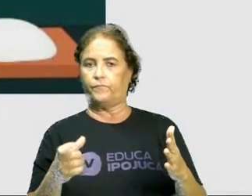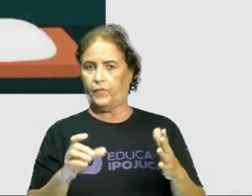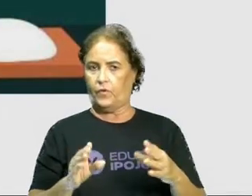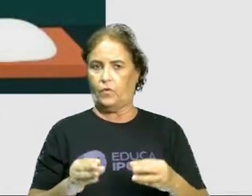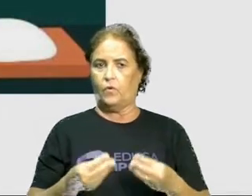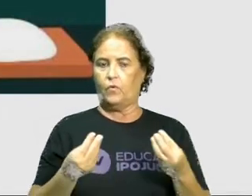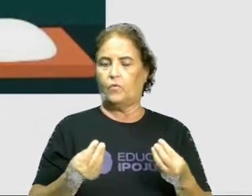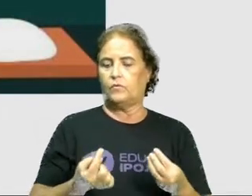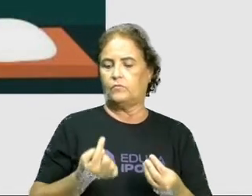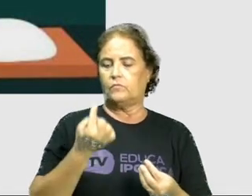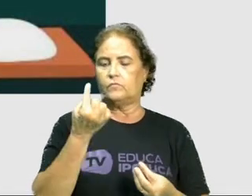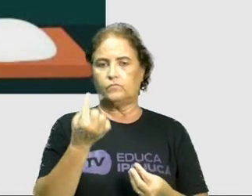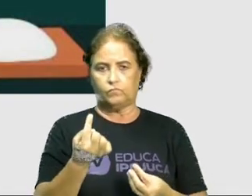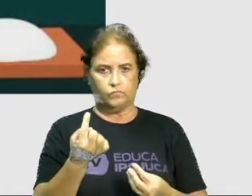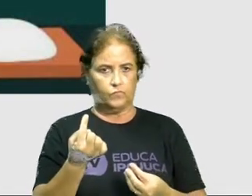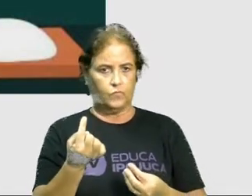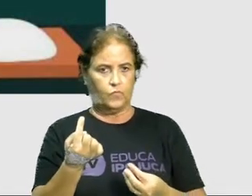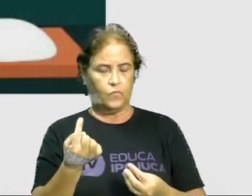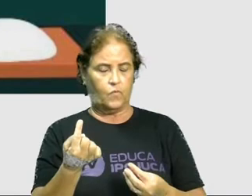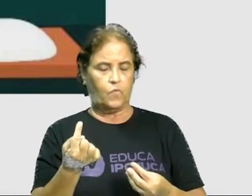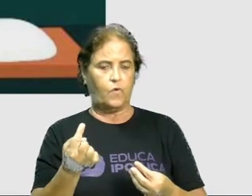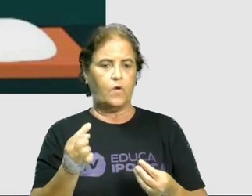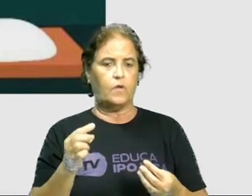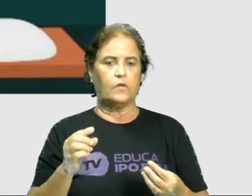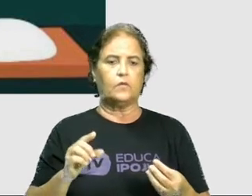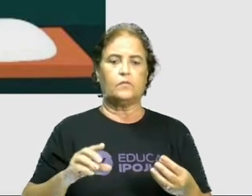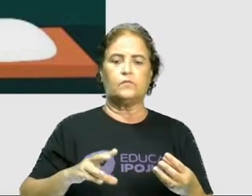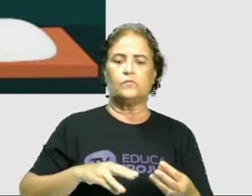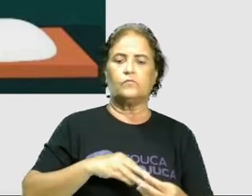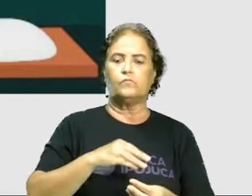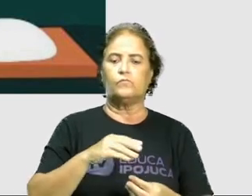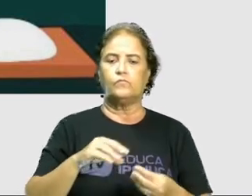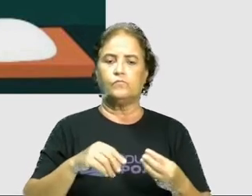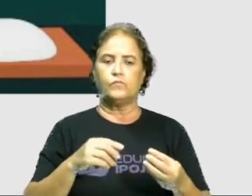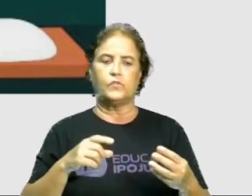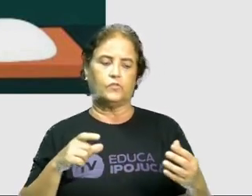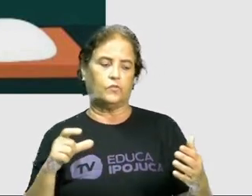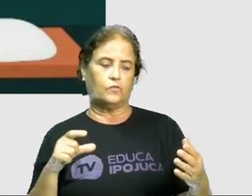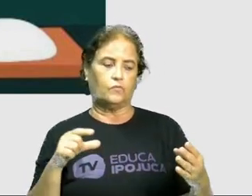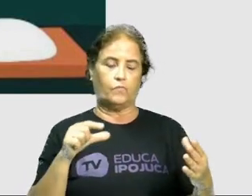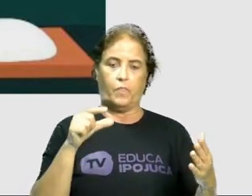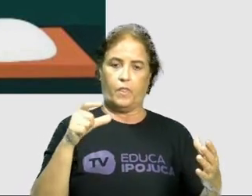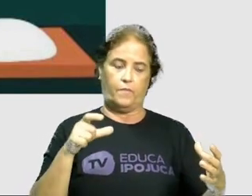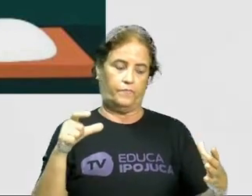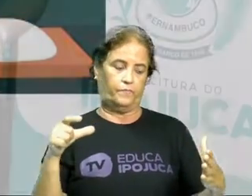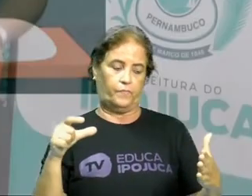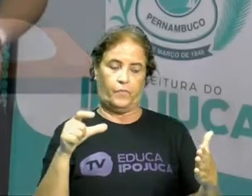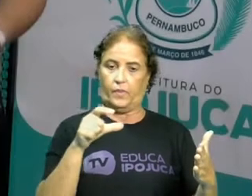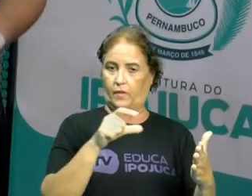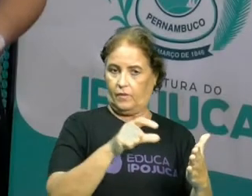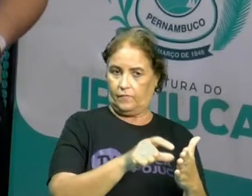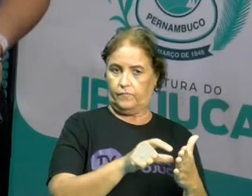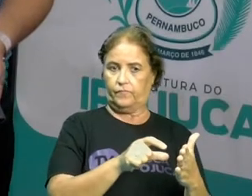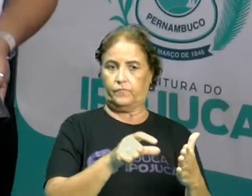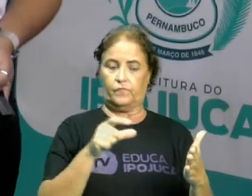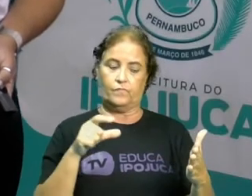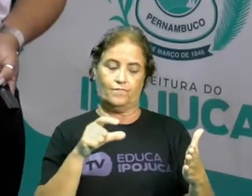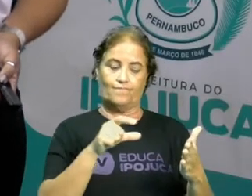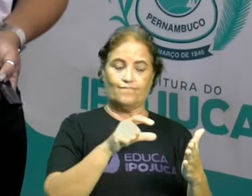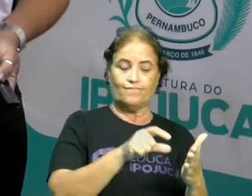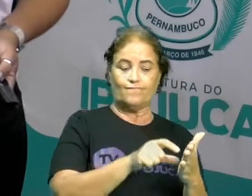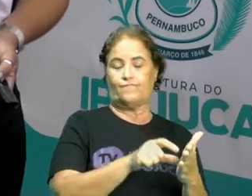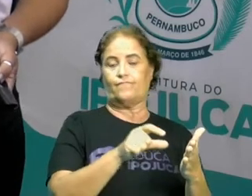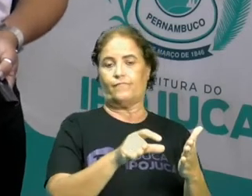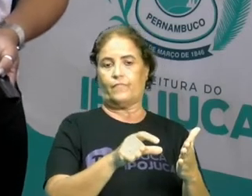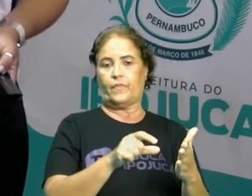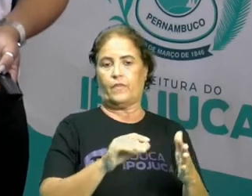das substâncias ela consegue ser atraída pela energia magnética, ou seja, o ímã.